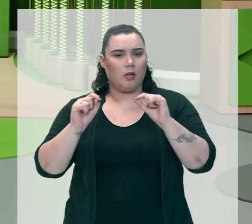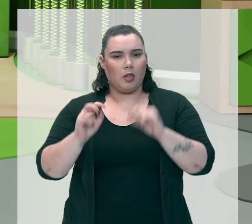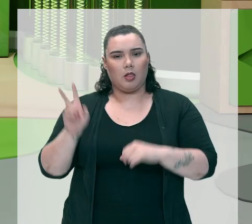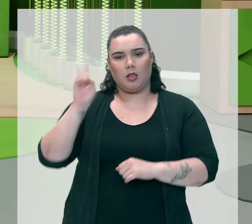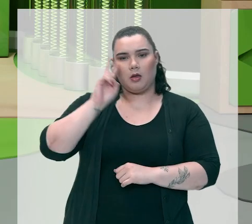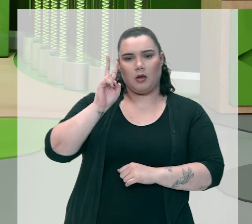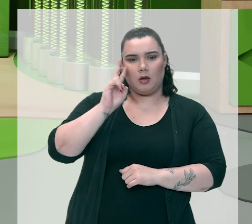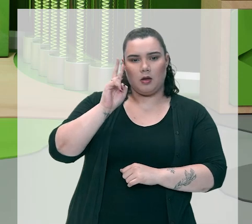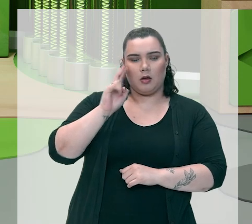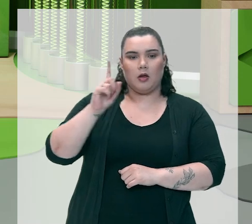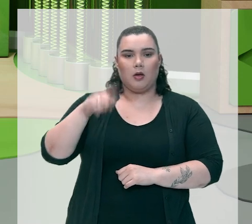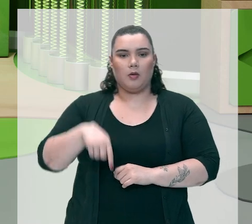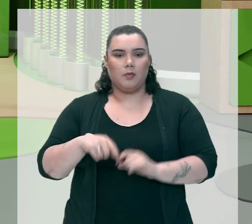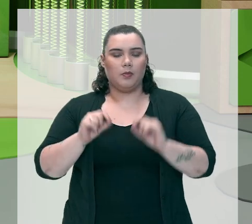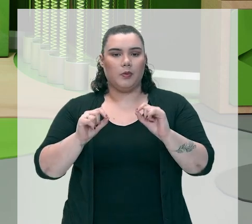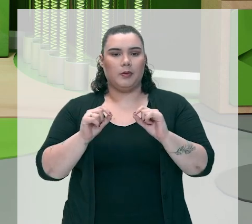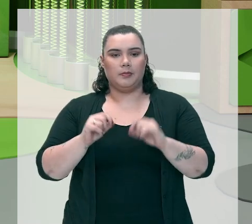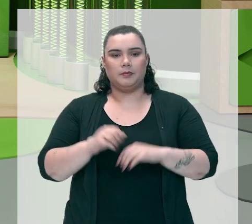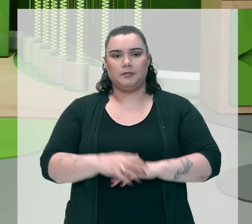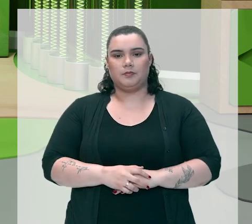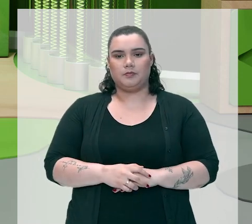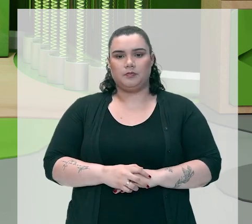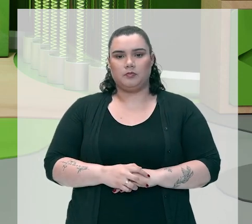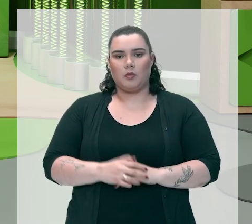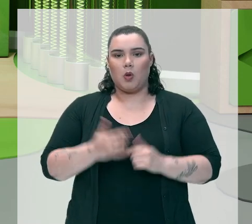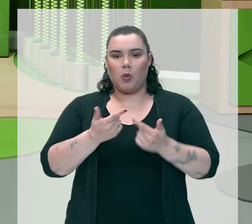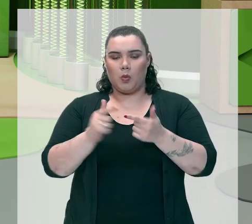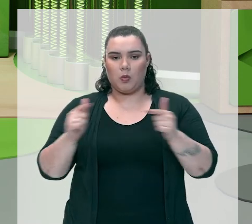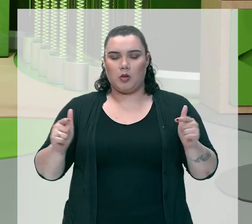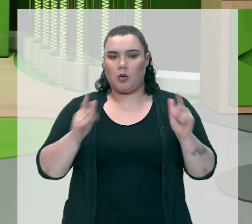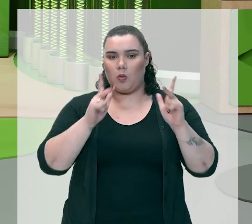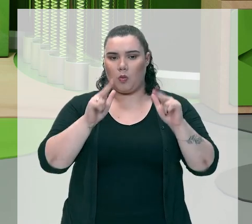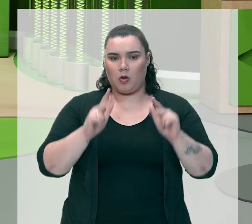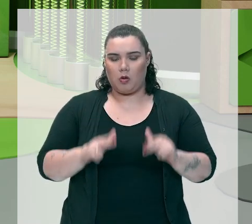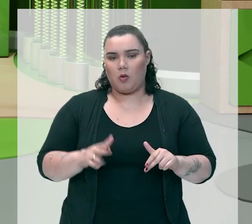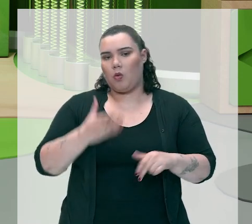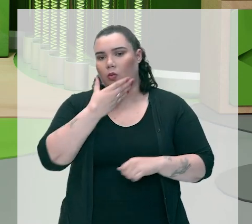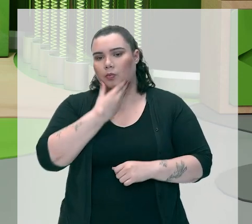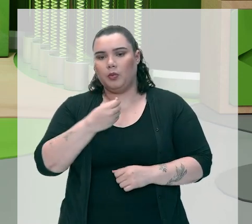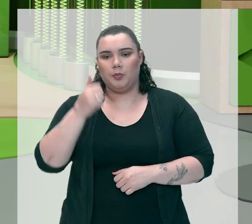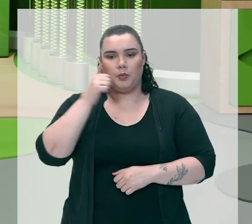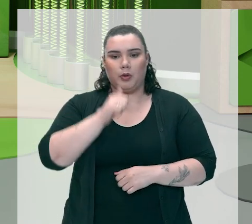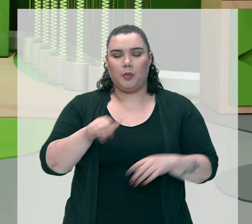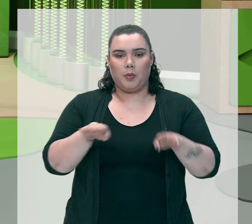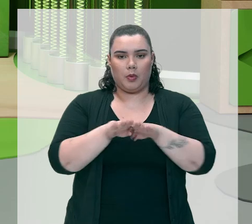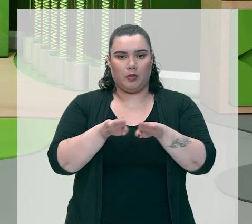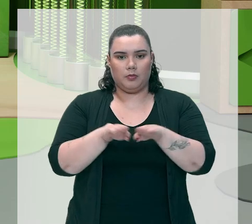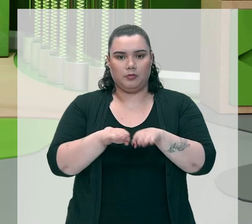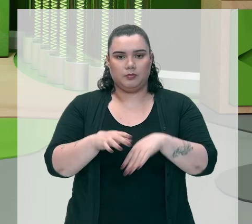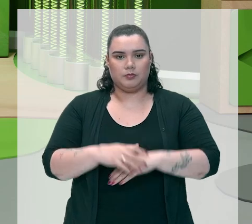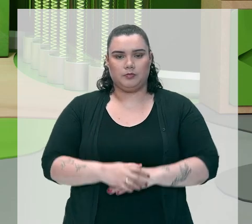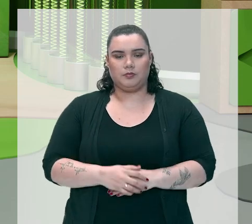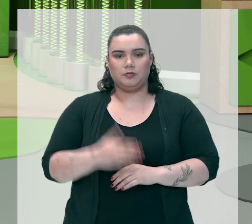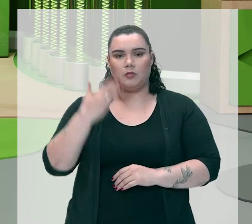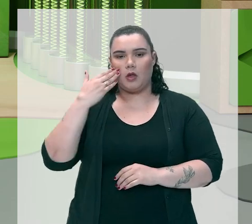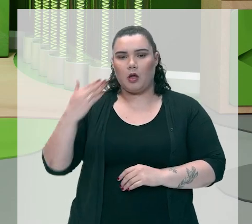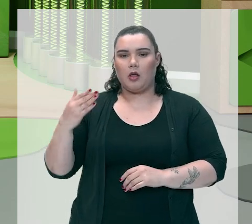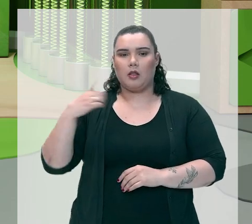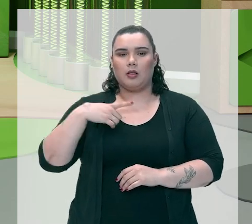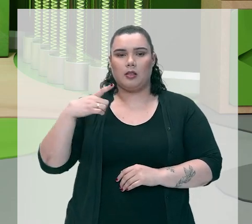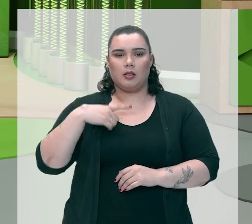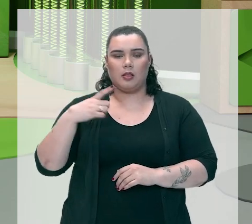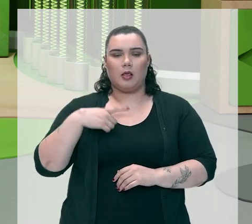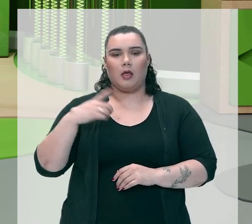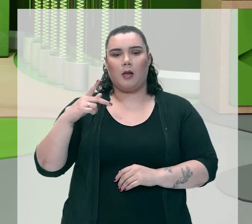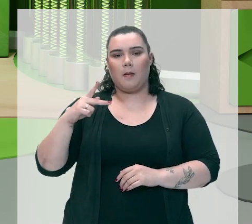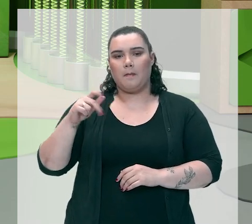aquelas glândulas ali que são as gônadas, por exemplo, né? As outras a gente vai ter tanto no masculino quanto no feminino, que são aqui, ó, as